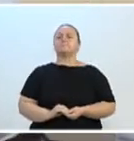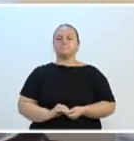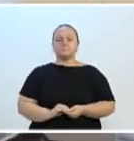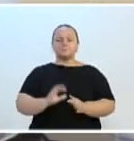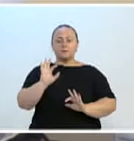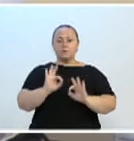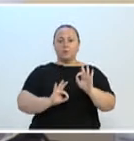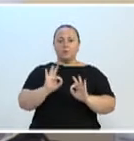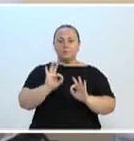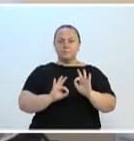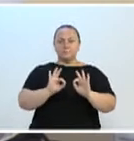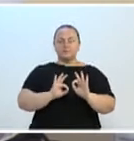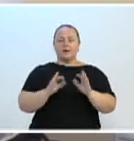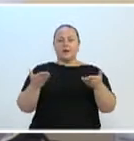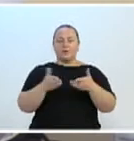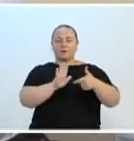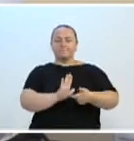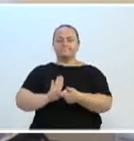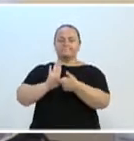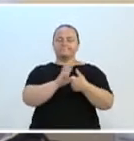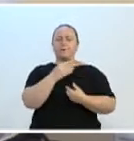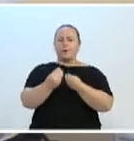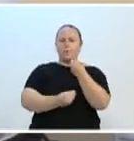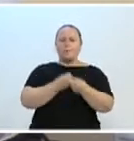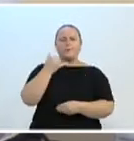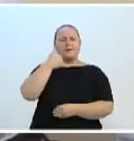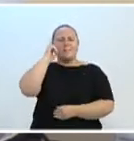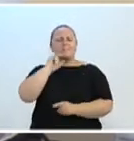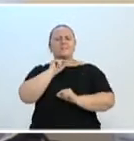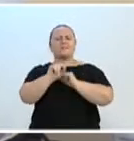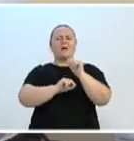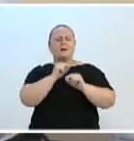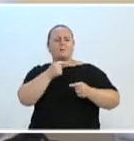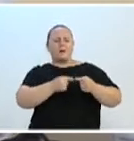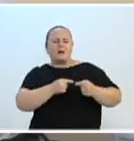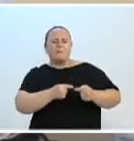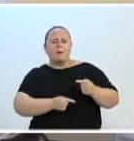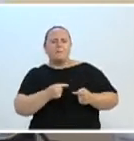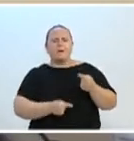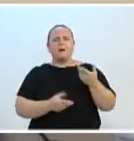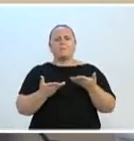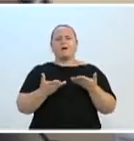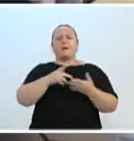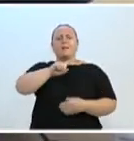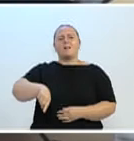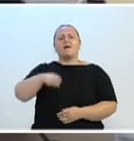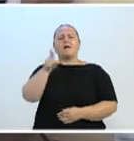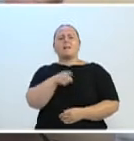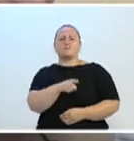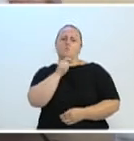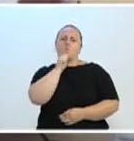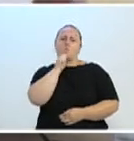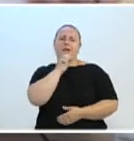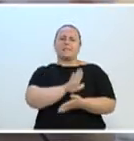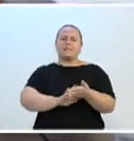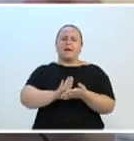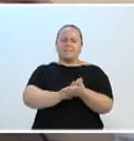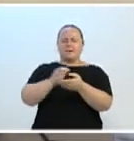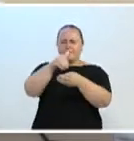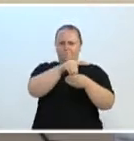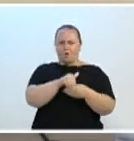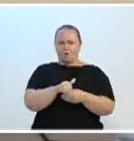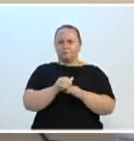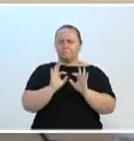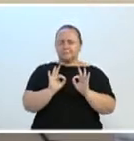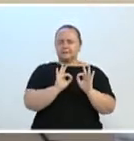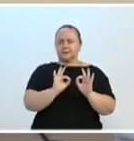aqui certinhas para que ninguém cometa nenhum equívoco, para não correr risco de anular nenhum voto. Teremos, de um lado, a chapa 1 e, do